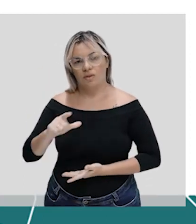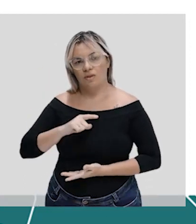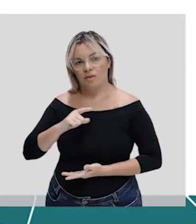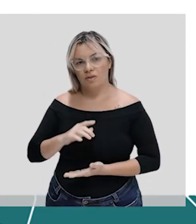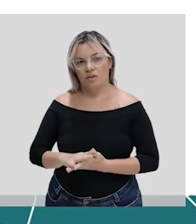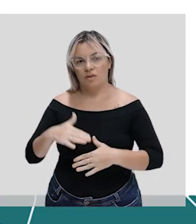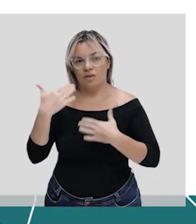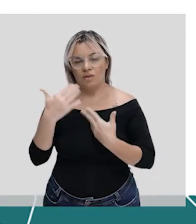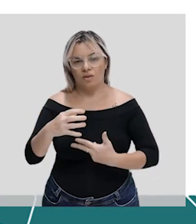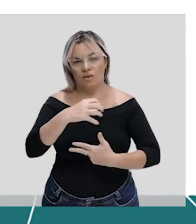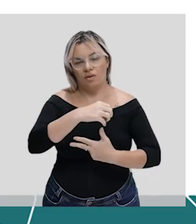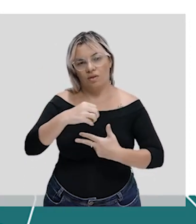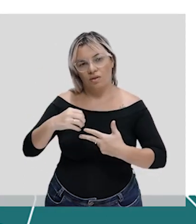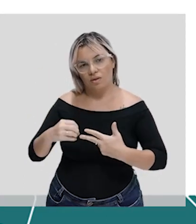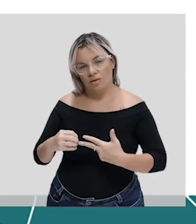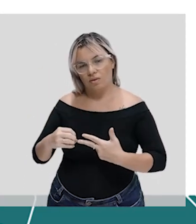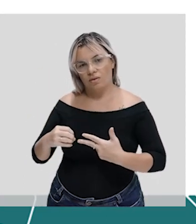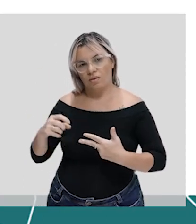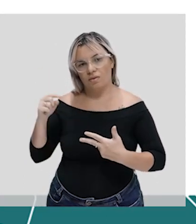do Enem e de outras